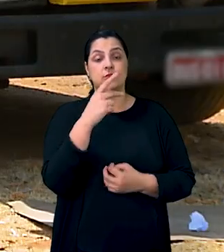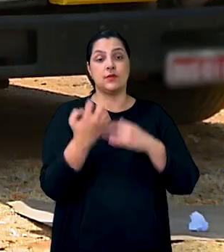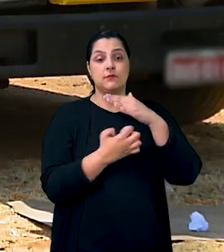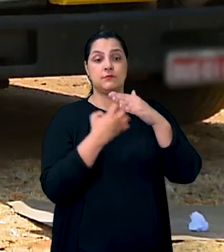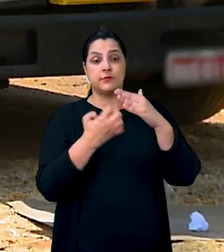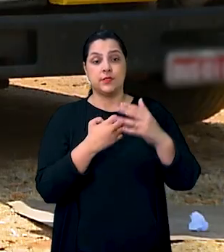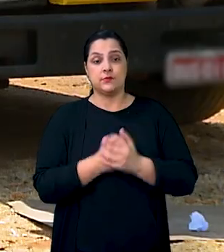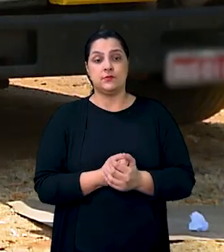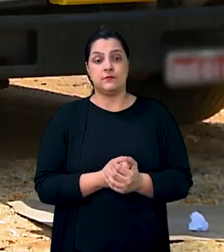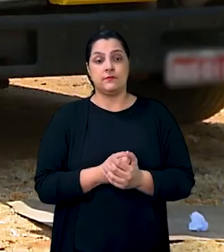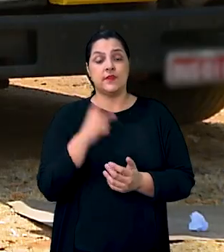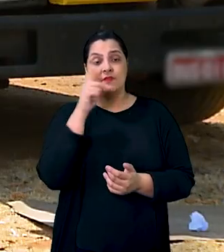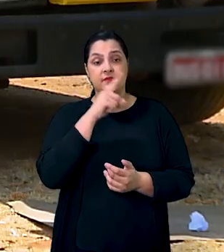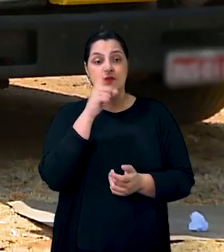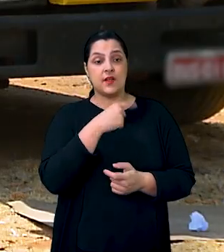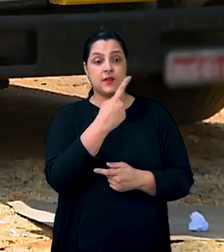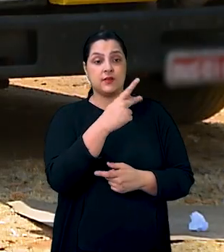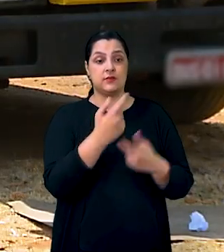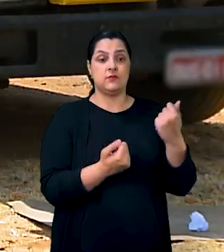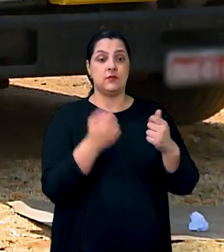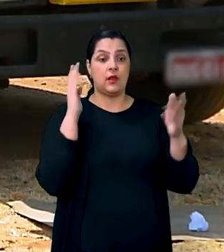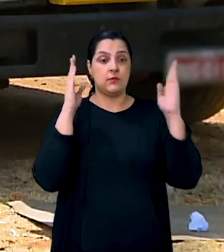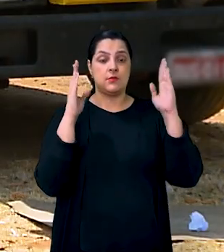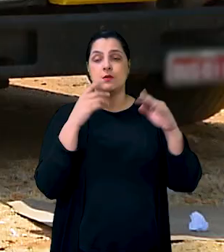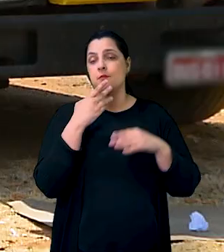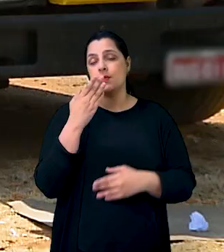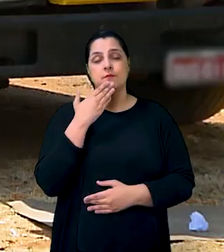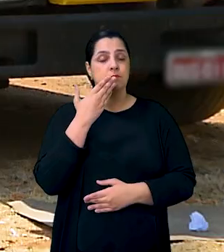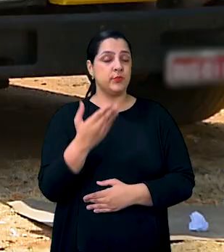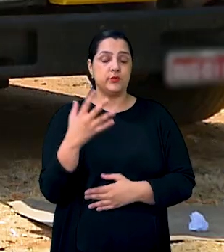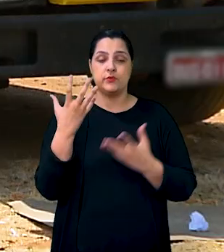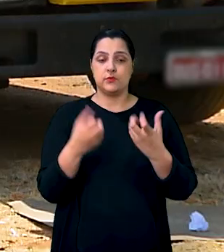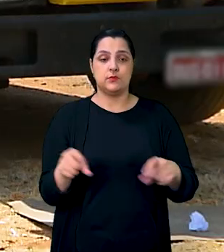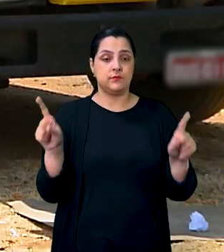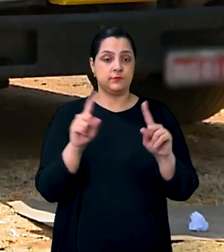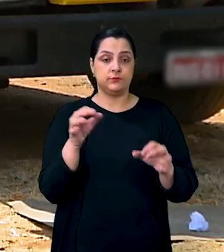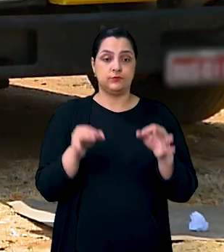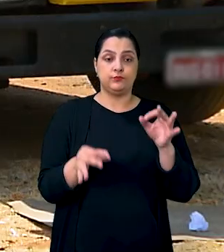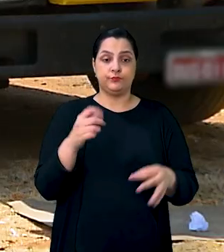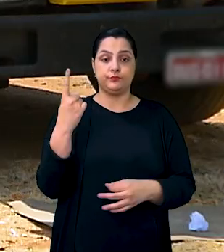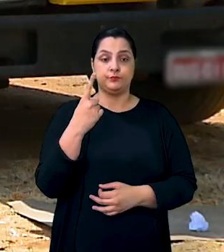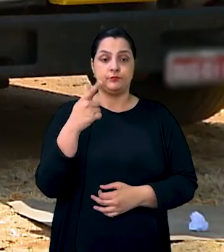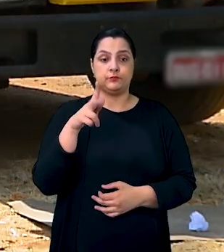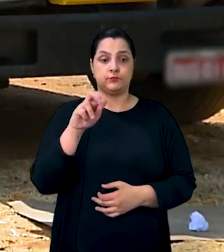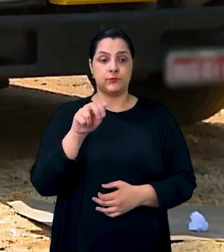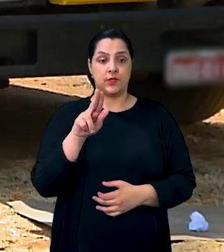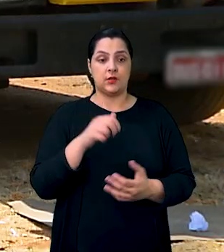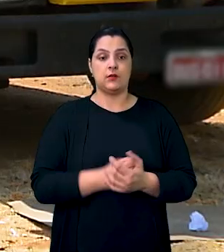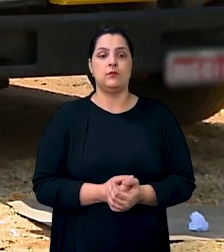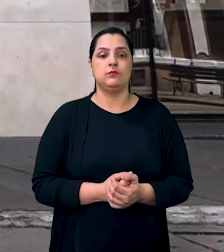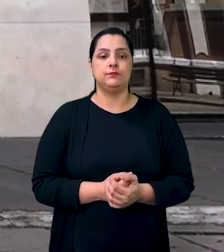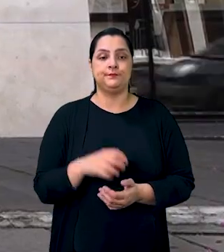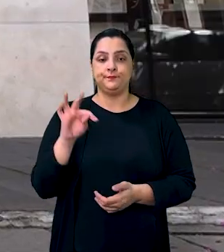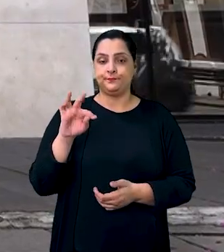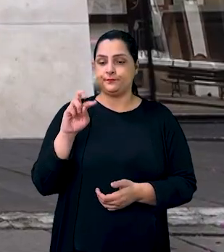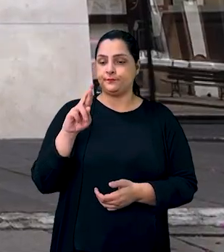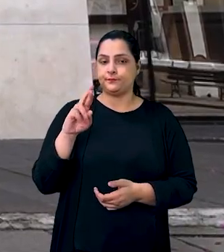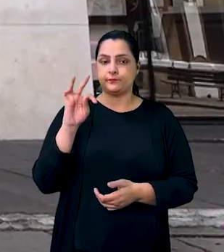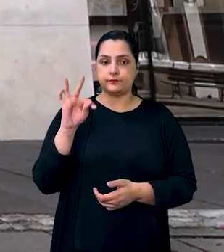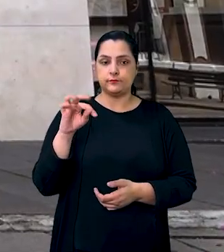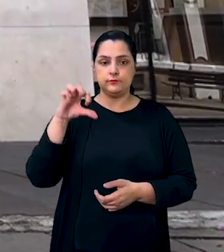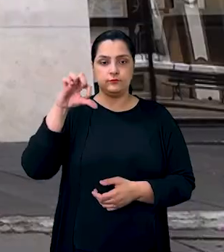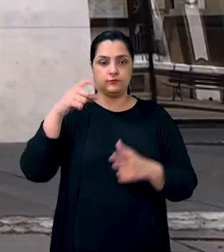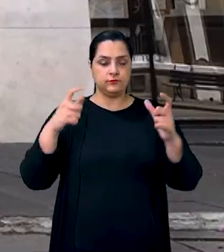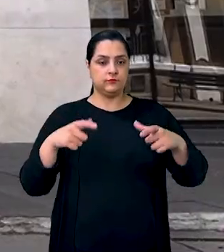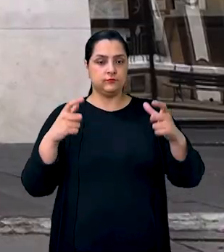da empregadora e falha no veículo, mas o pedido foi rejeitado pelo juízo de primeiro grau. O Tribunal Regional